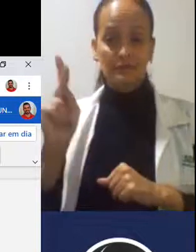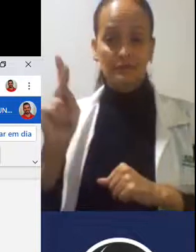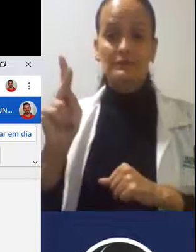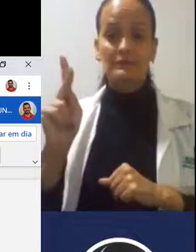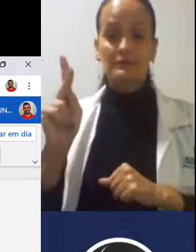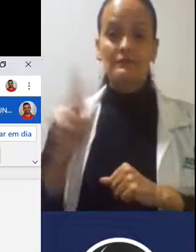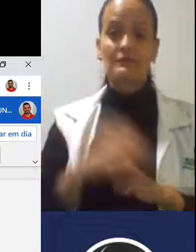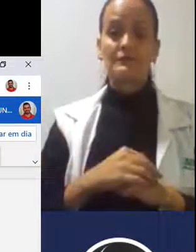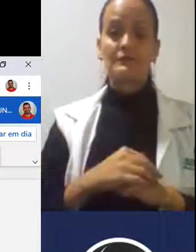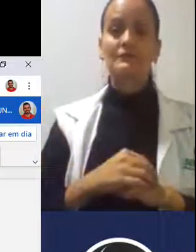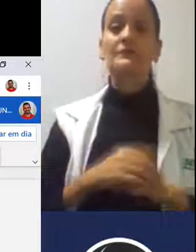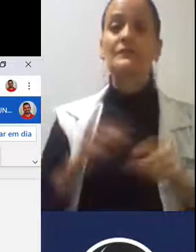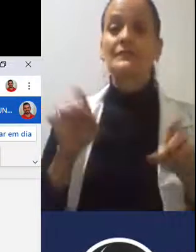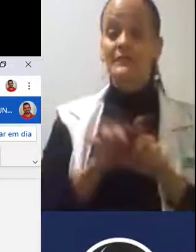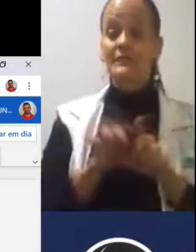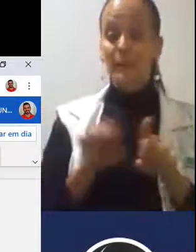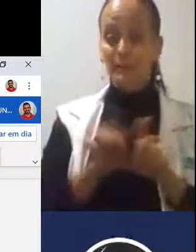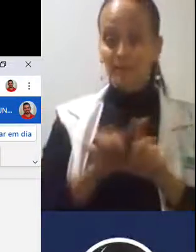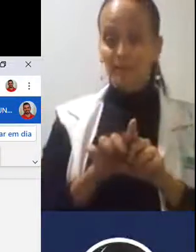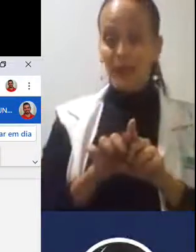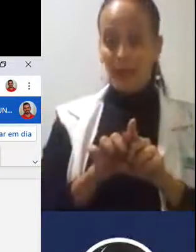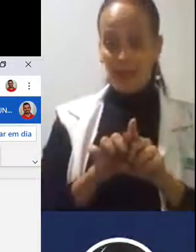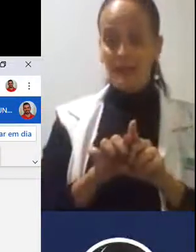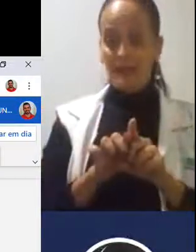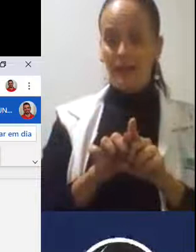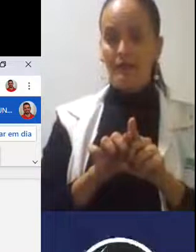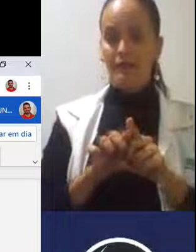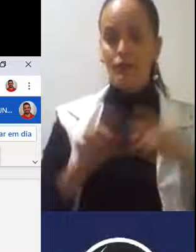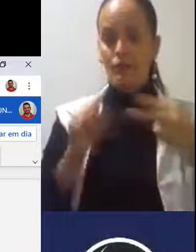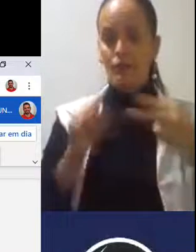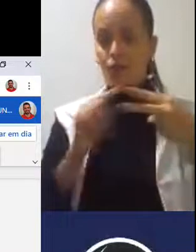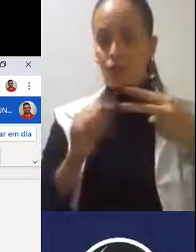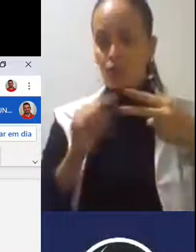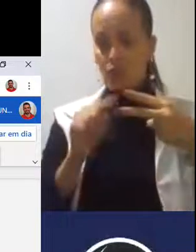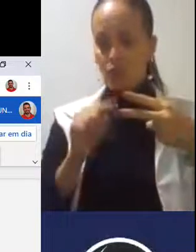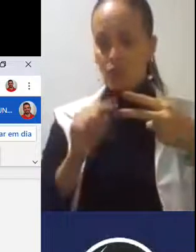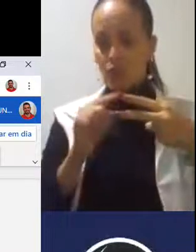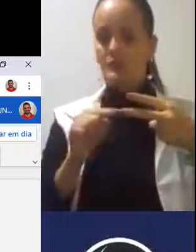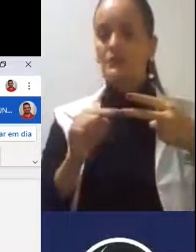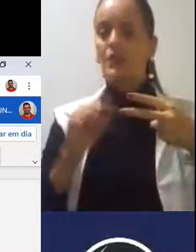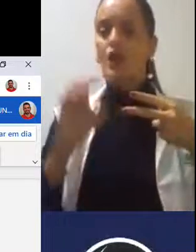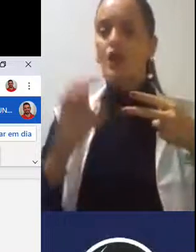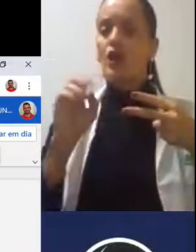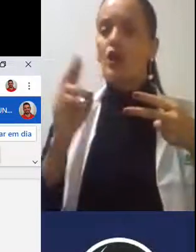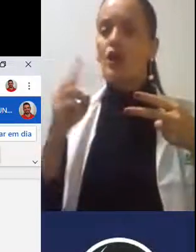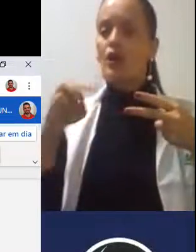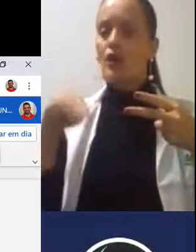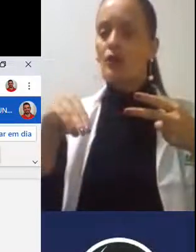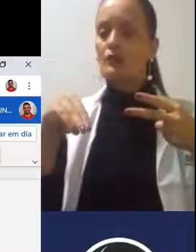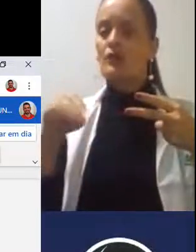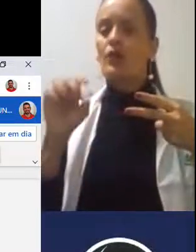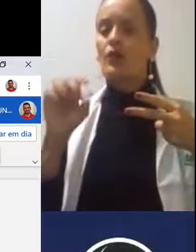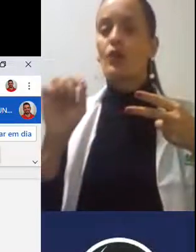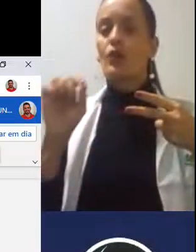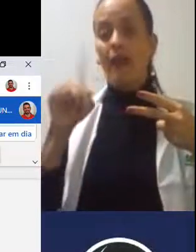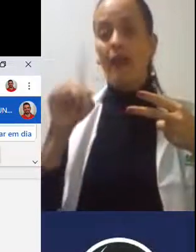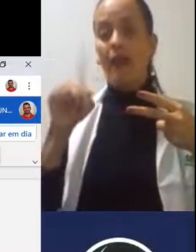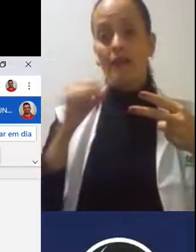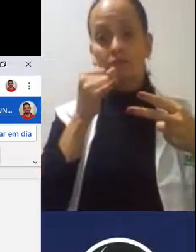é outro valor de resistência. Então, toda grandeza que terminar em ohms quer dizer que ela representa o que para a gente? Resistência elétrica,